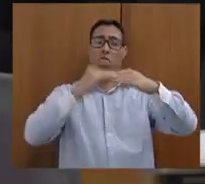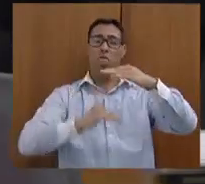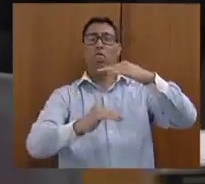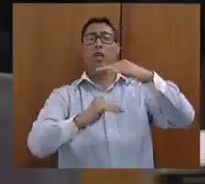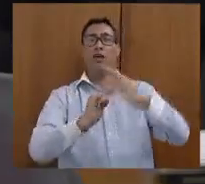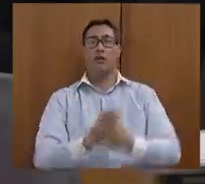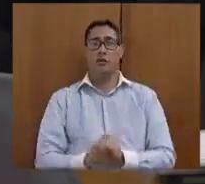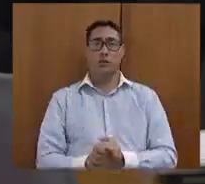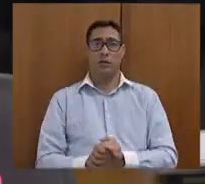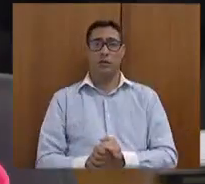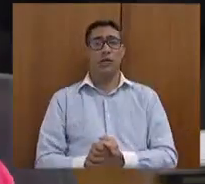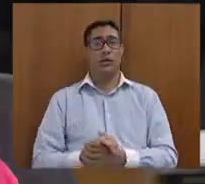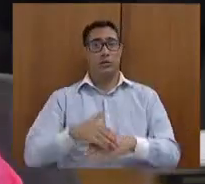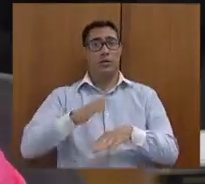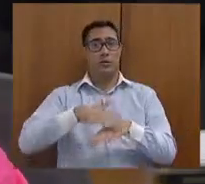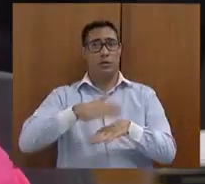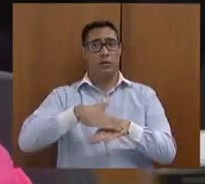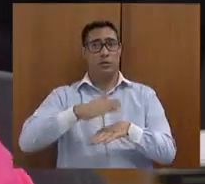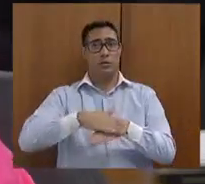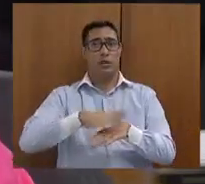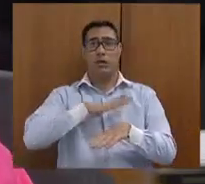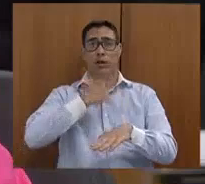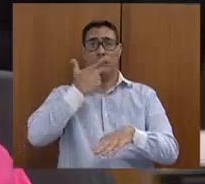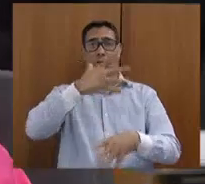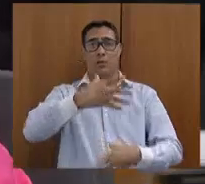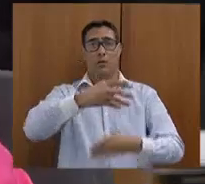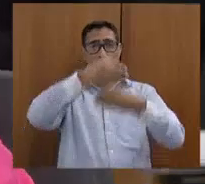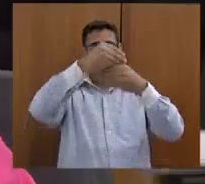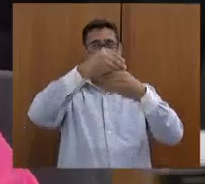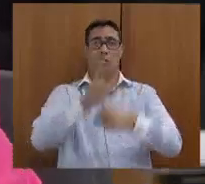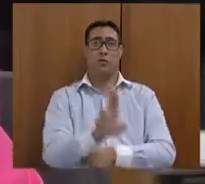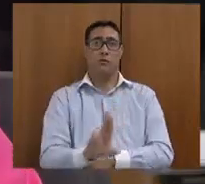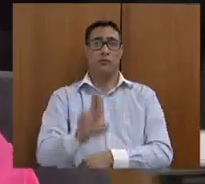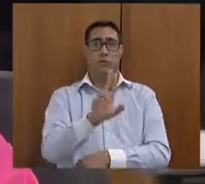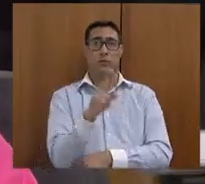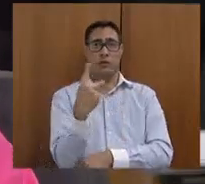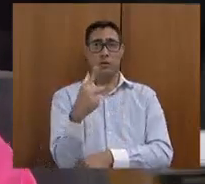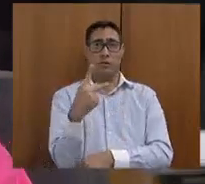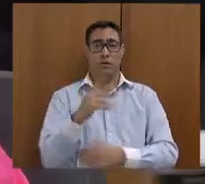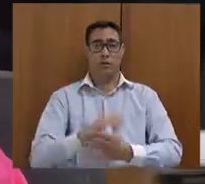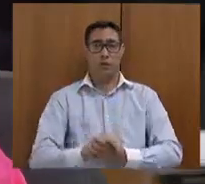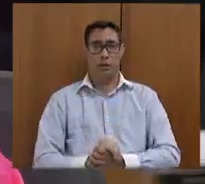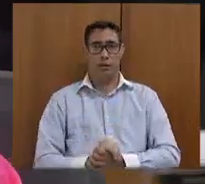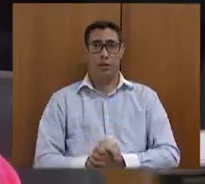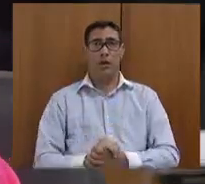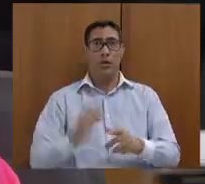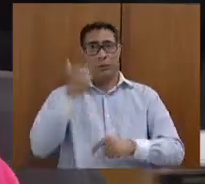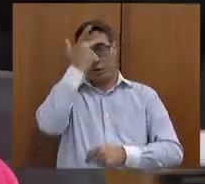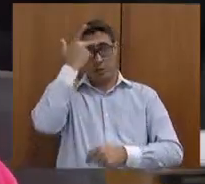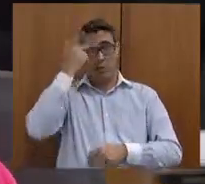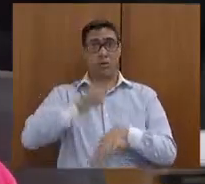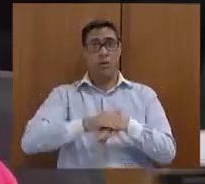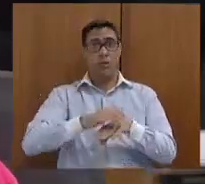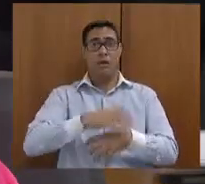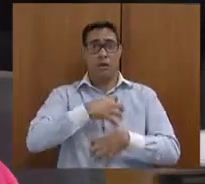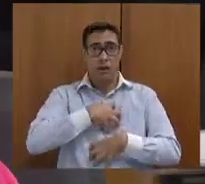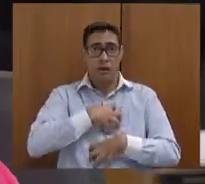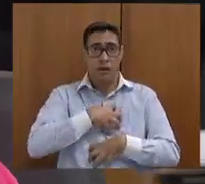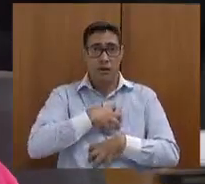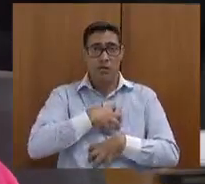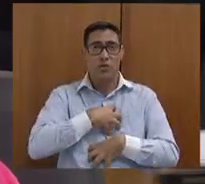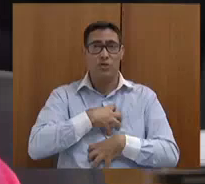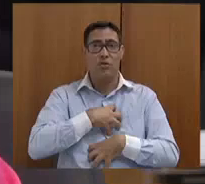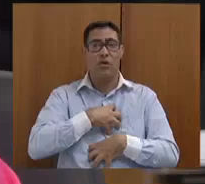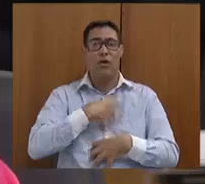começar minha a minha contribuição a partir daí por alguém que também se sentiu ofendida sempre que uma mulher negra